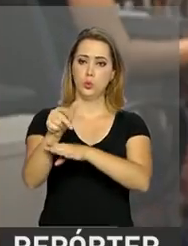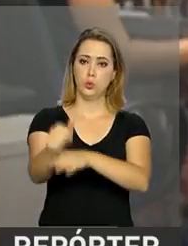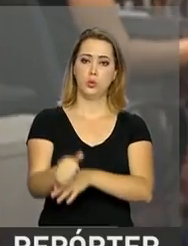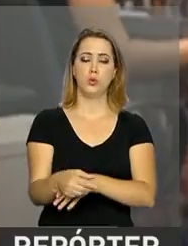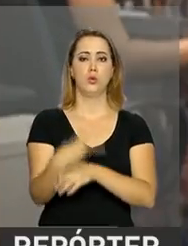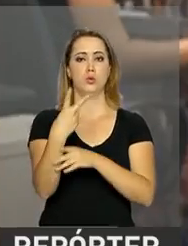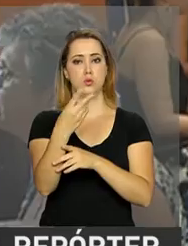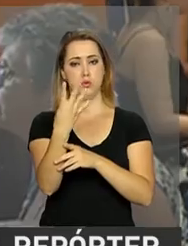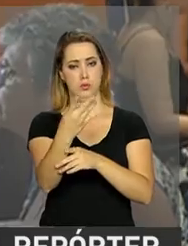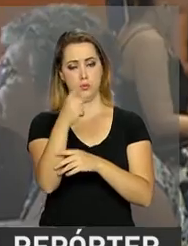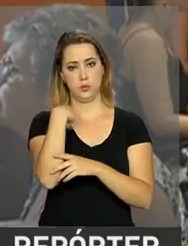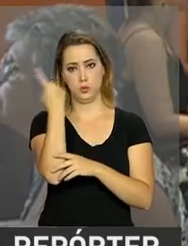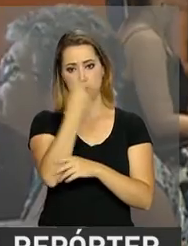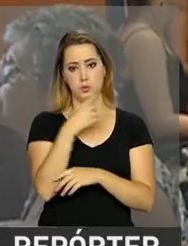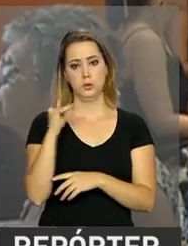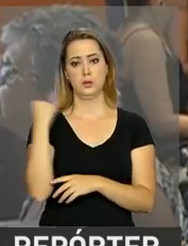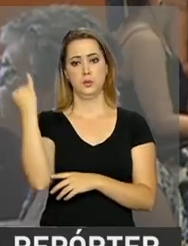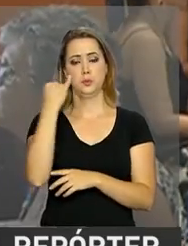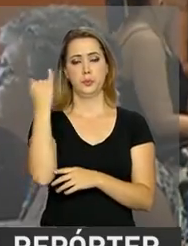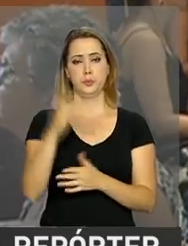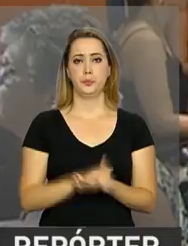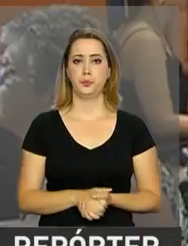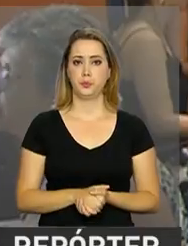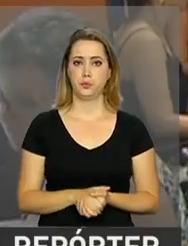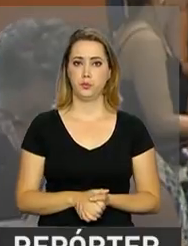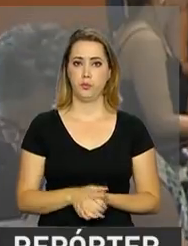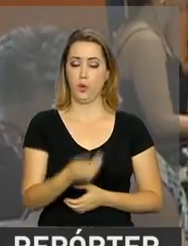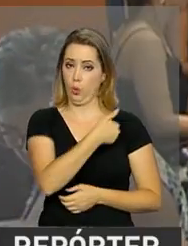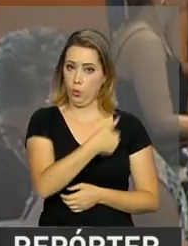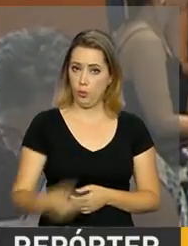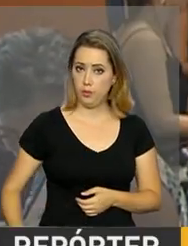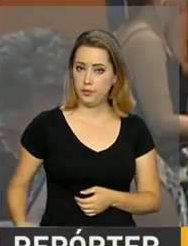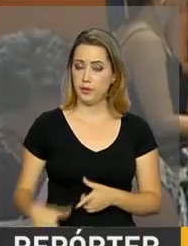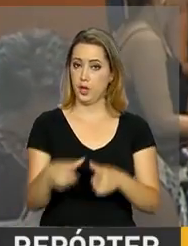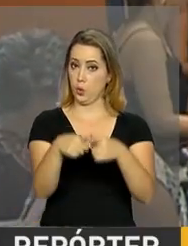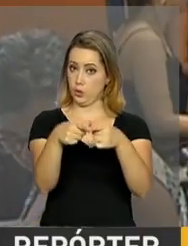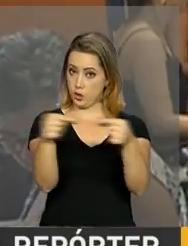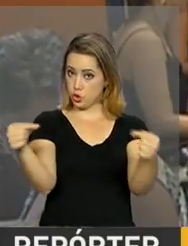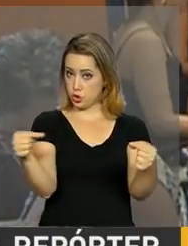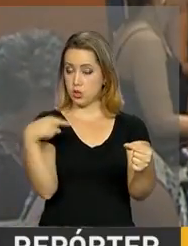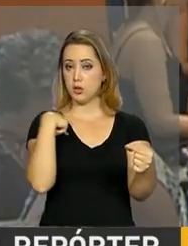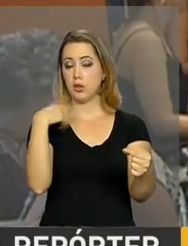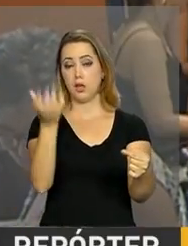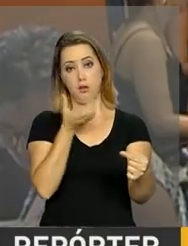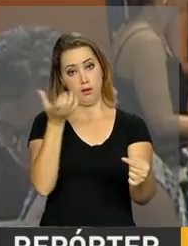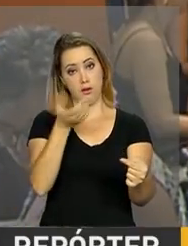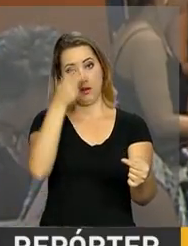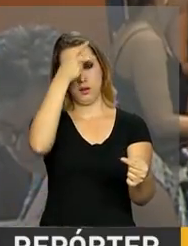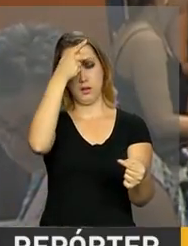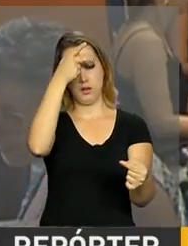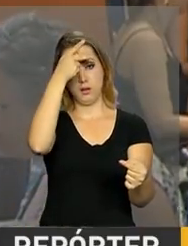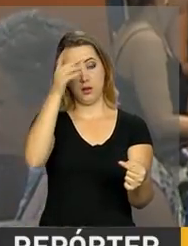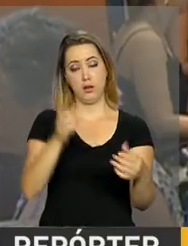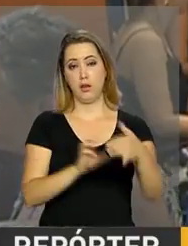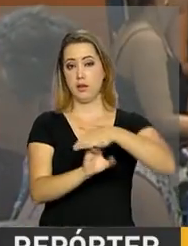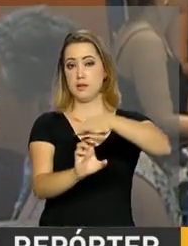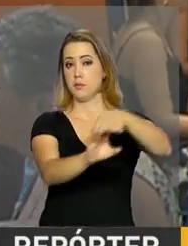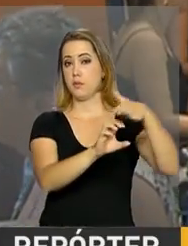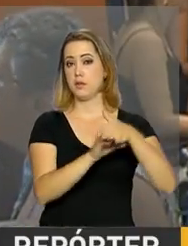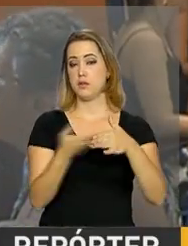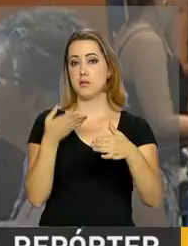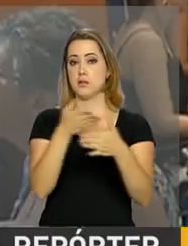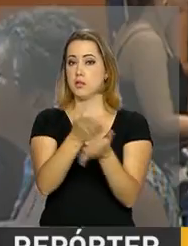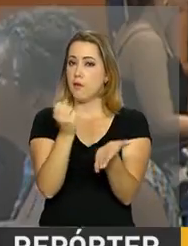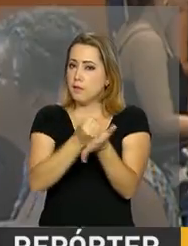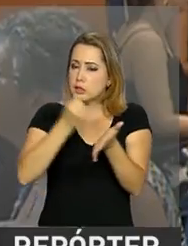eles que é importante o governo chinês exige que as agências de viagem estejam cadastradas no Ministério do Turismo e cumpram uma série